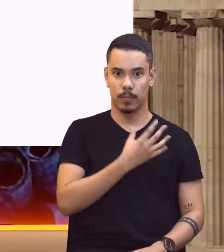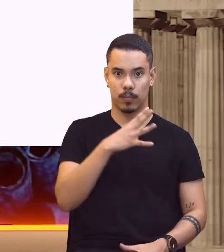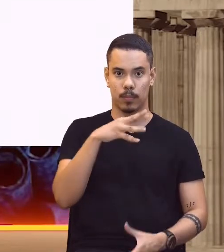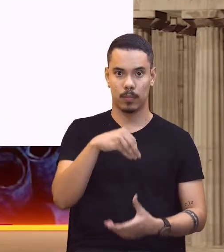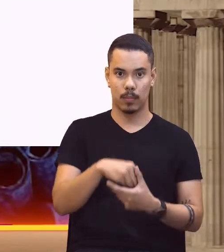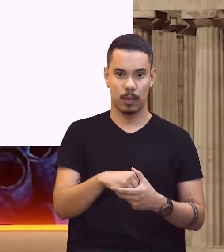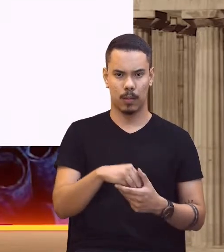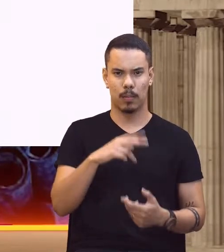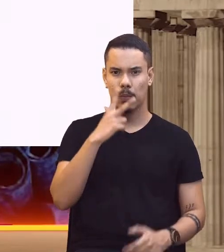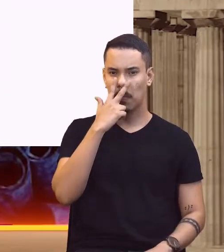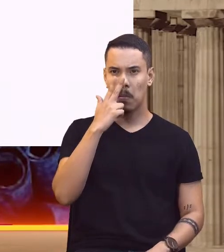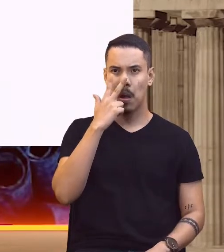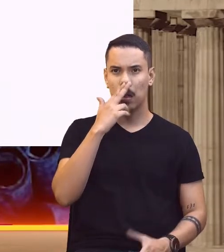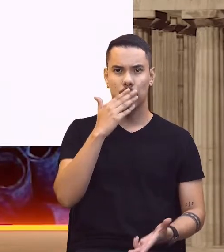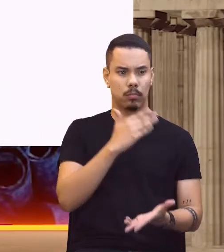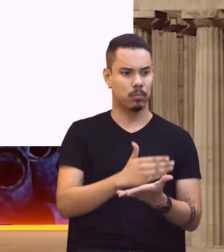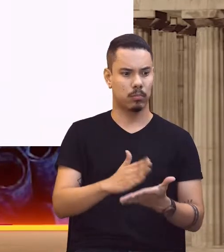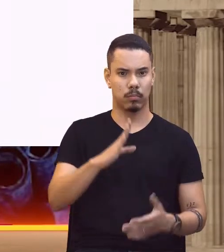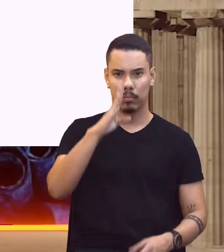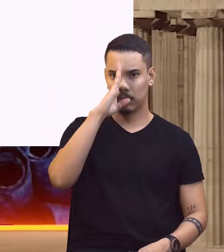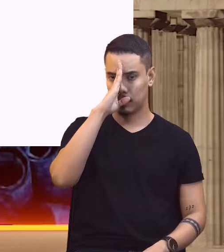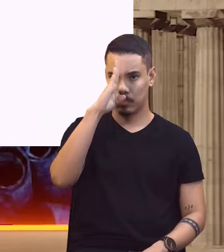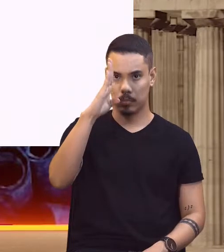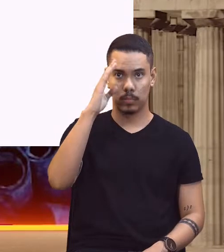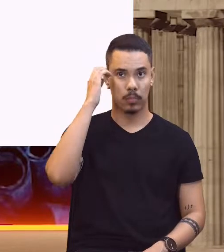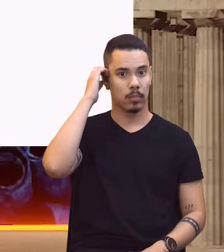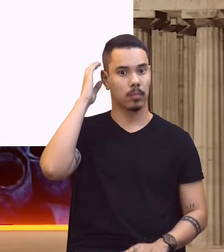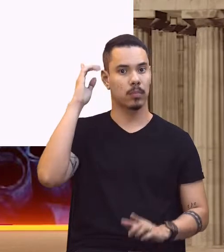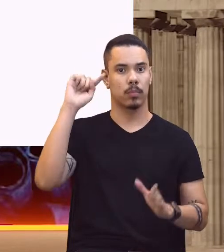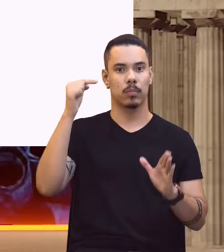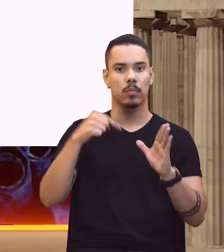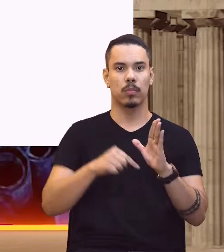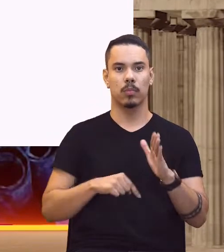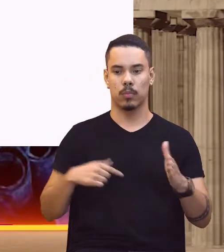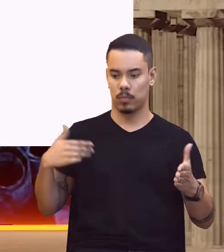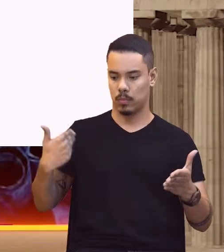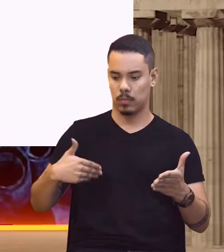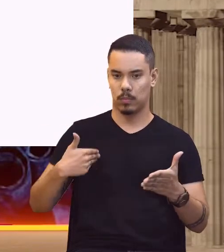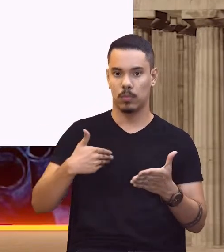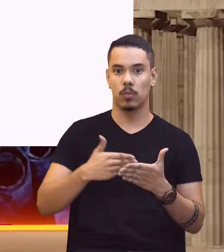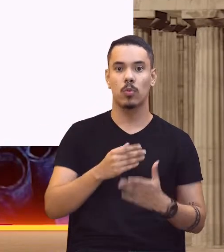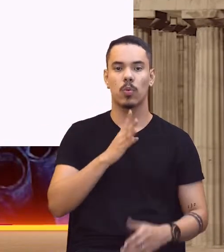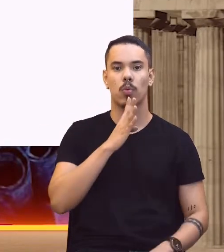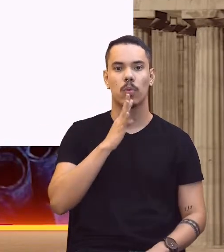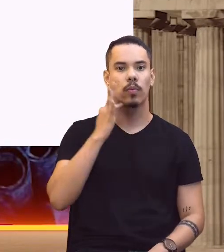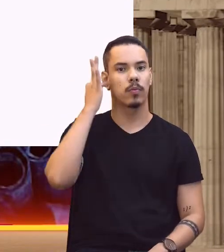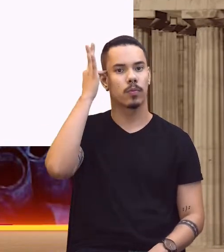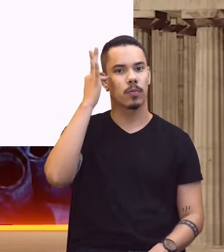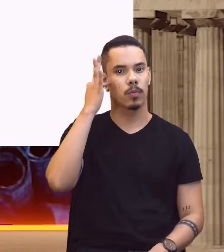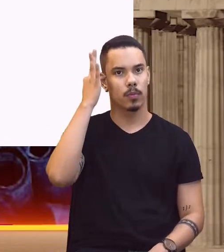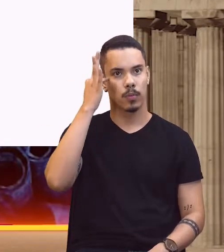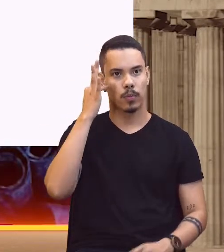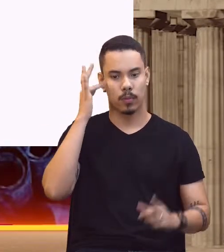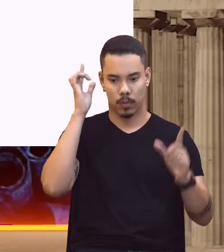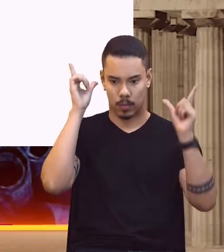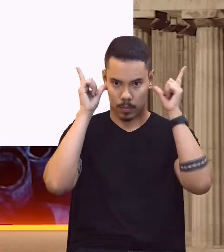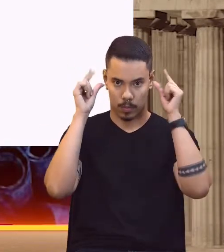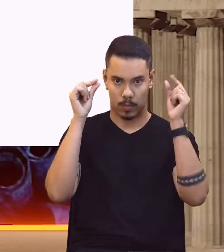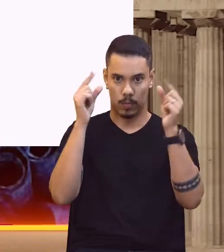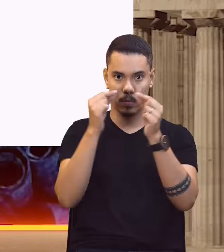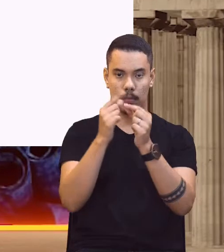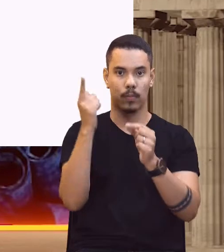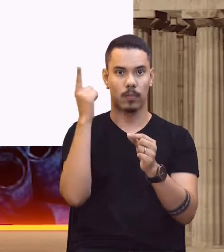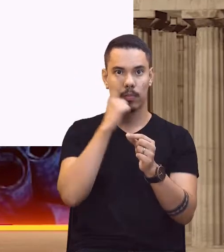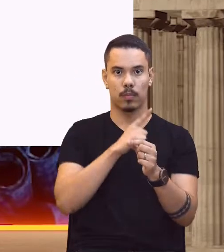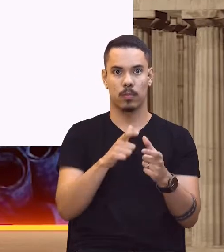bem profundo dentro do processo do conhecimento. A filosofia grega, ela se expande. Então,